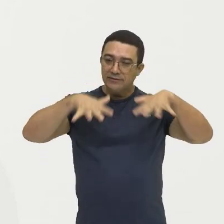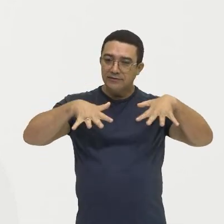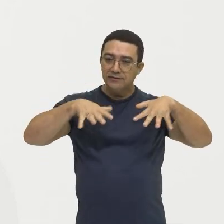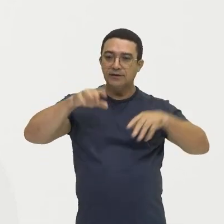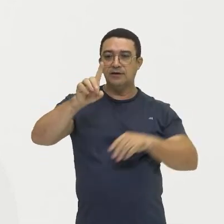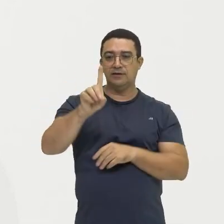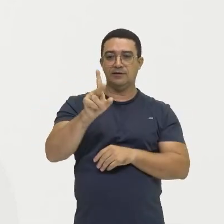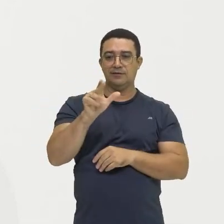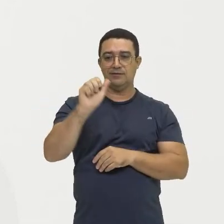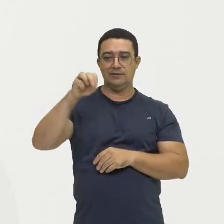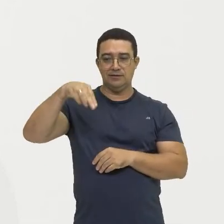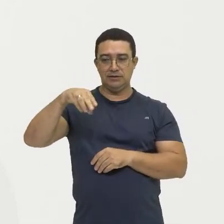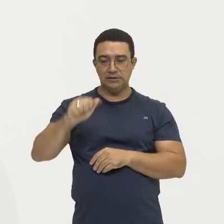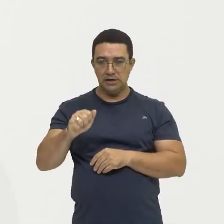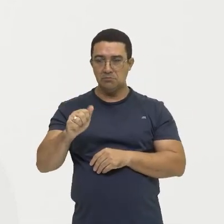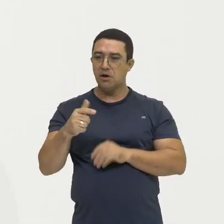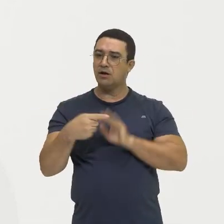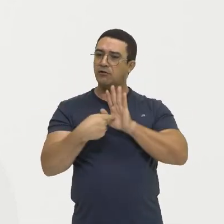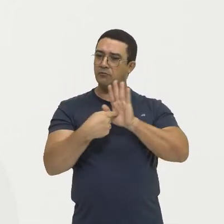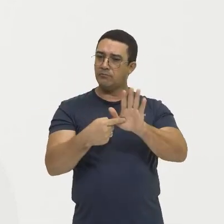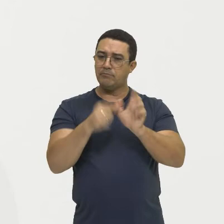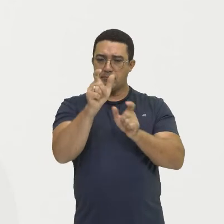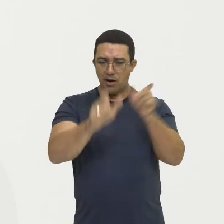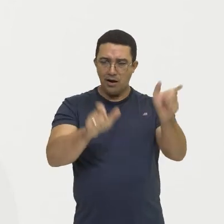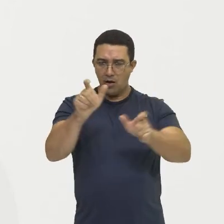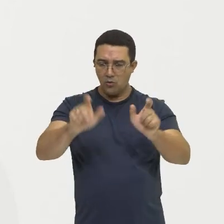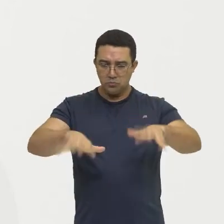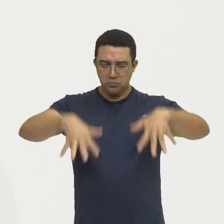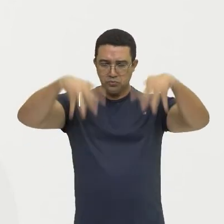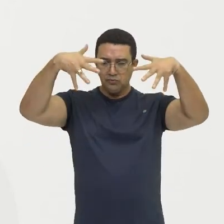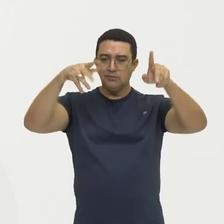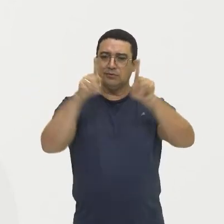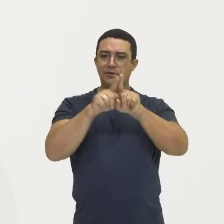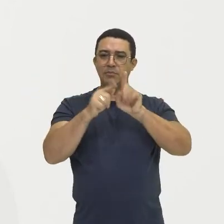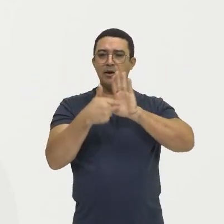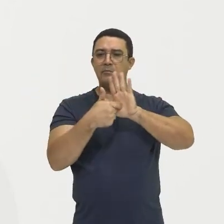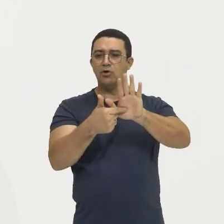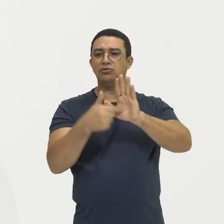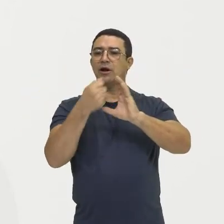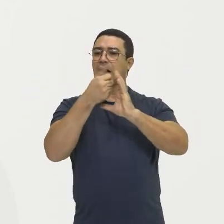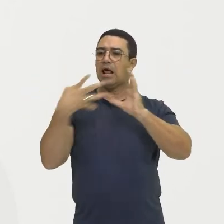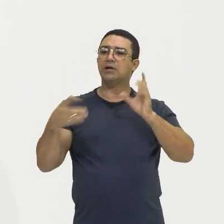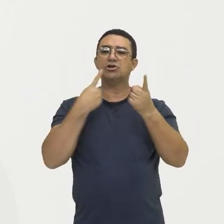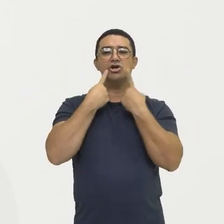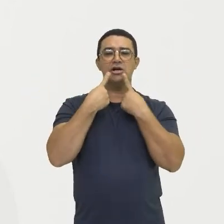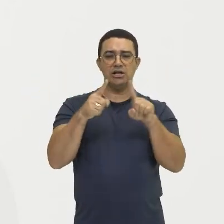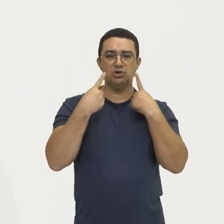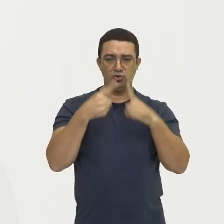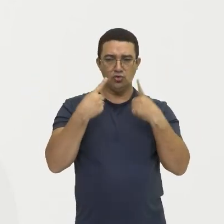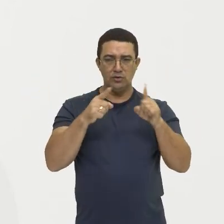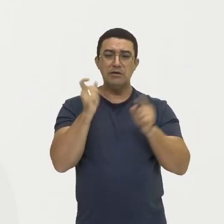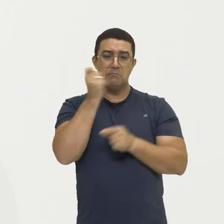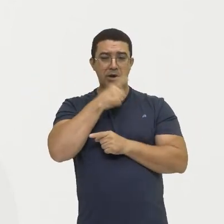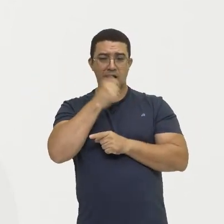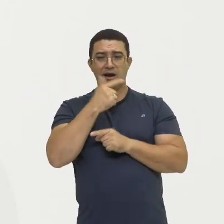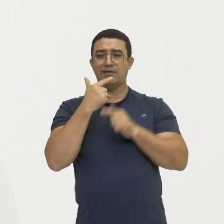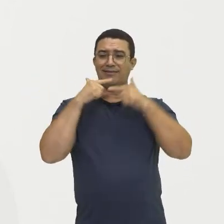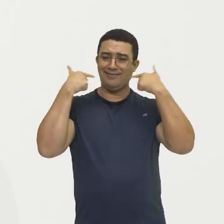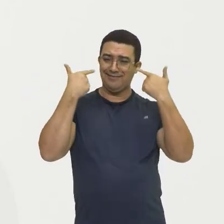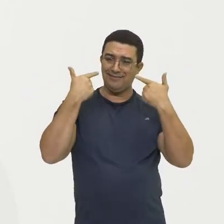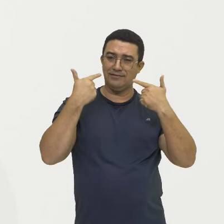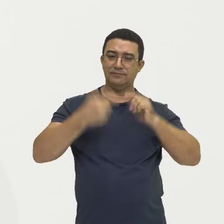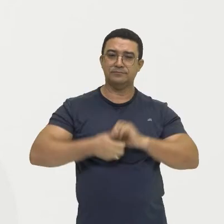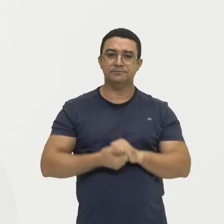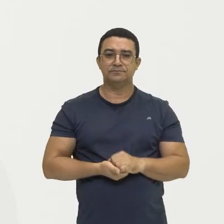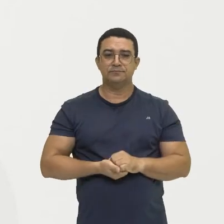no palco, vão representar os personagens para justamente mostrar esse caráter crítico, chocoso e satírico, tá ok? E